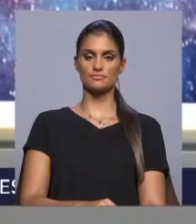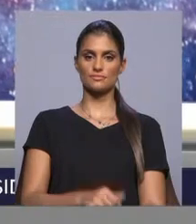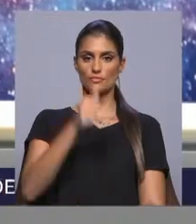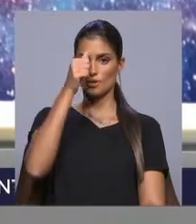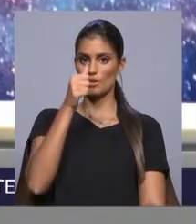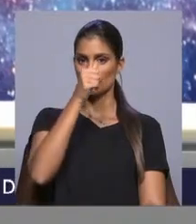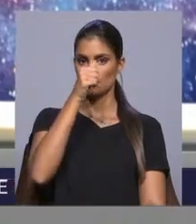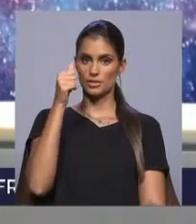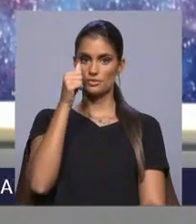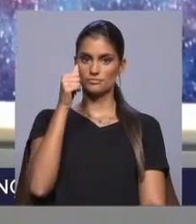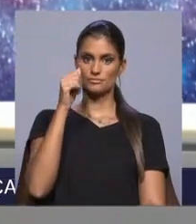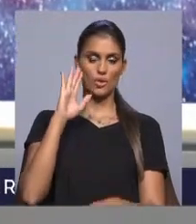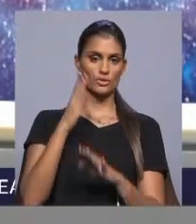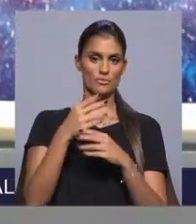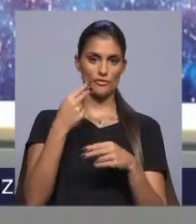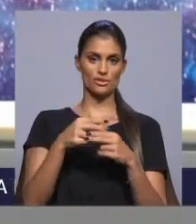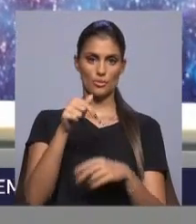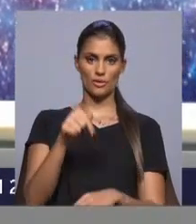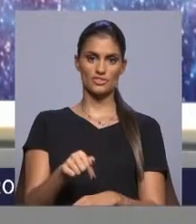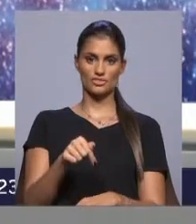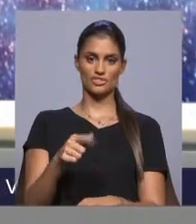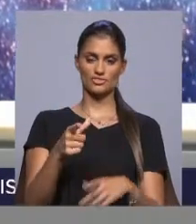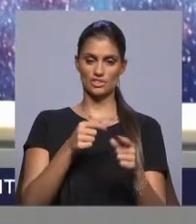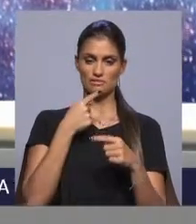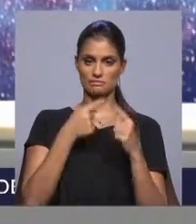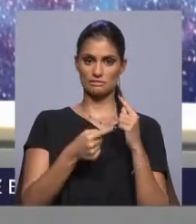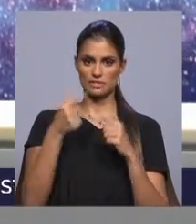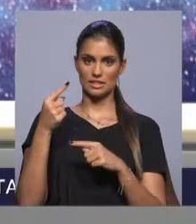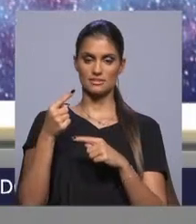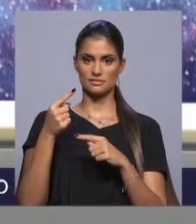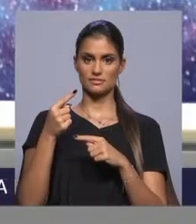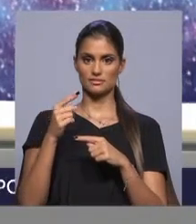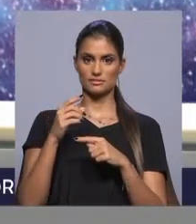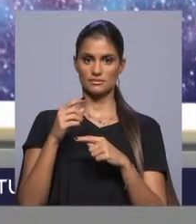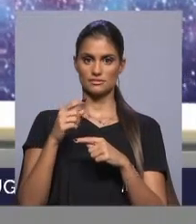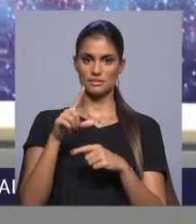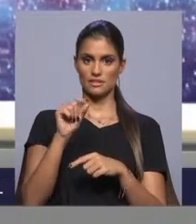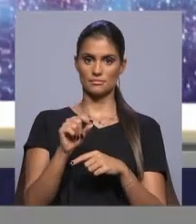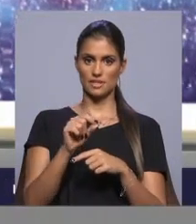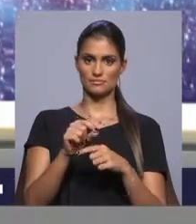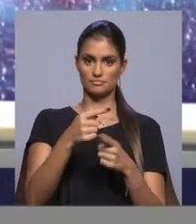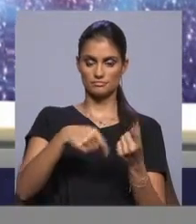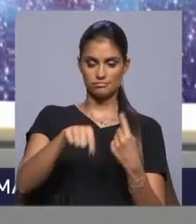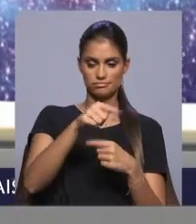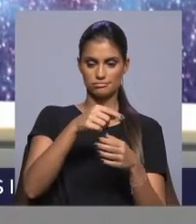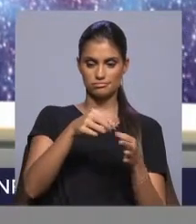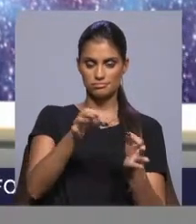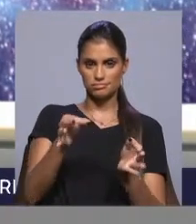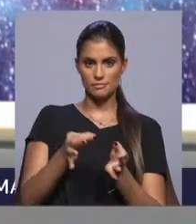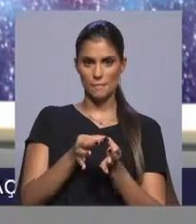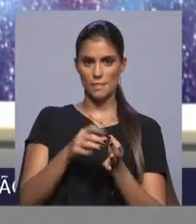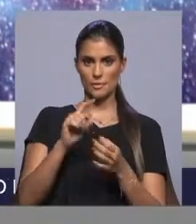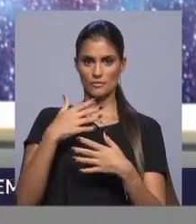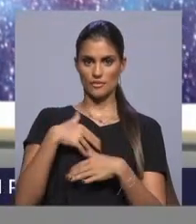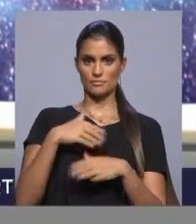Ao domingo, viajamos até à última fronteira. Hoje há estrelas estranhas, raios cósmicos em anéis de árvores e um fato espacial feminino